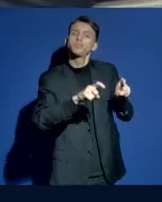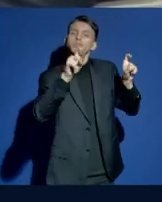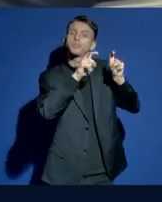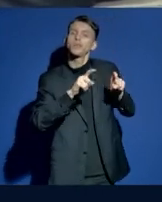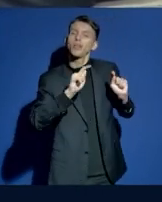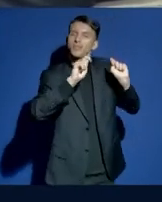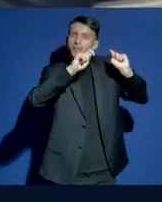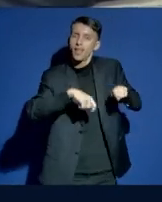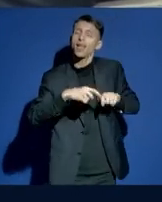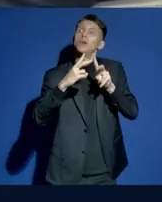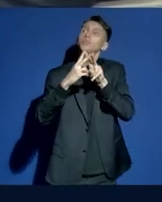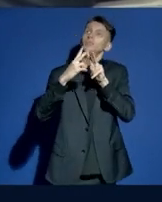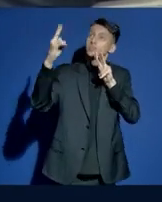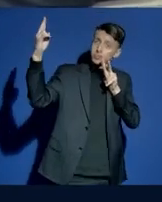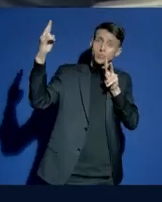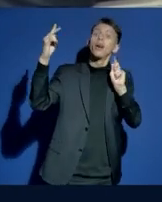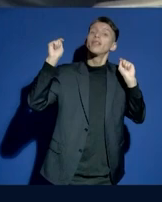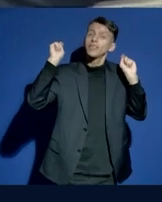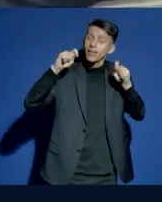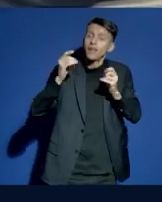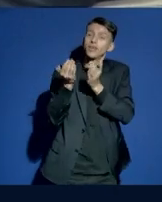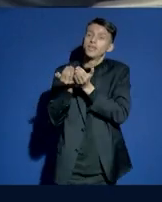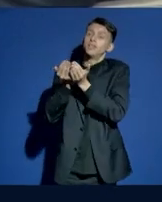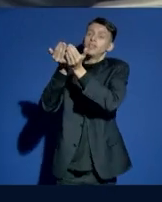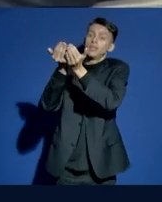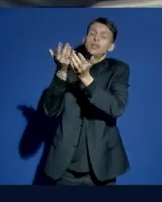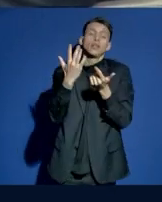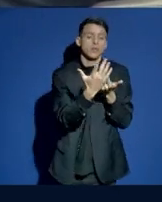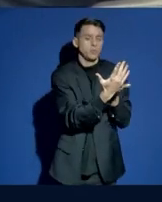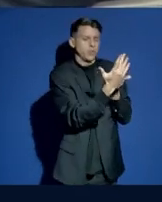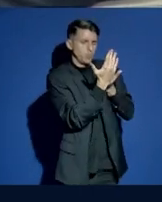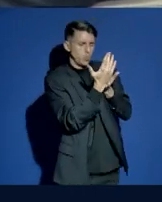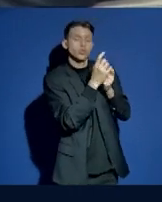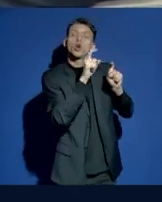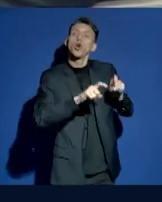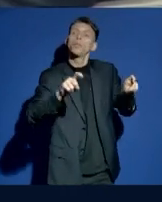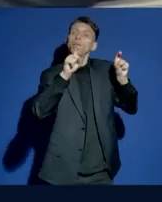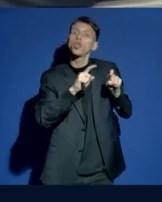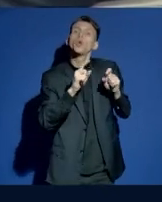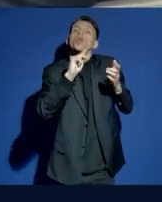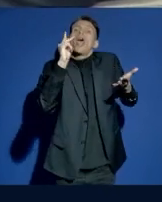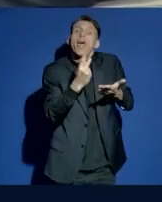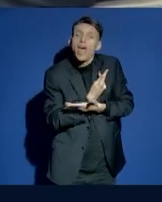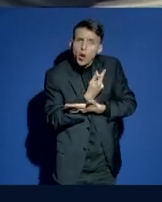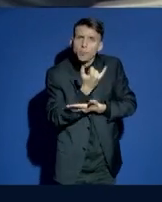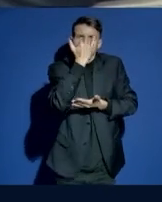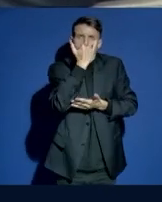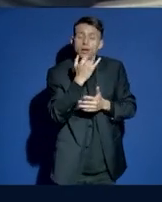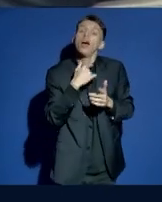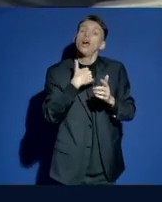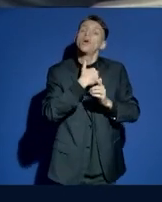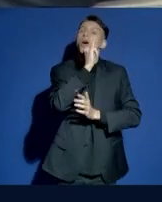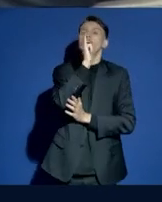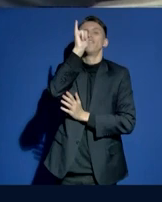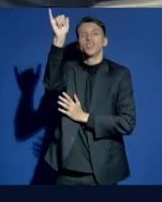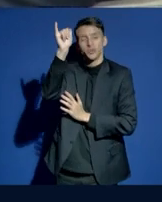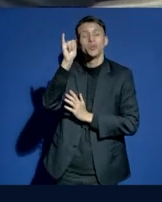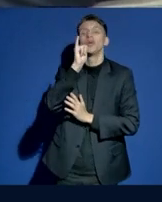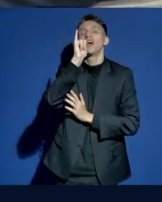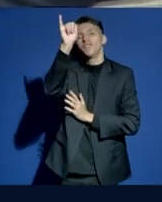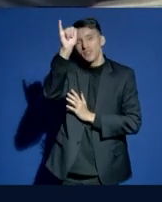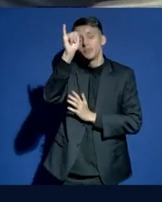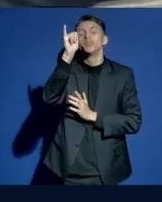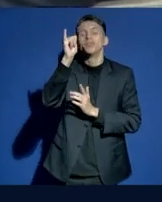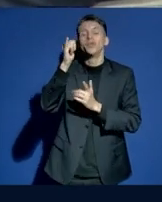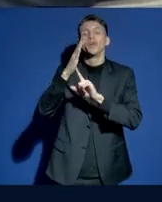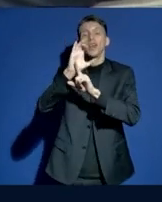telemetria remotamente na nuvem ele me indica Qual é a falha que tá tendo e eu aviso ao cliente e se ele